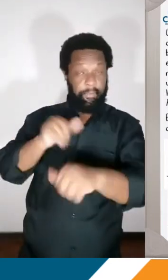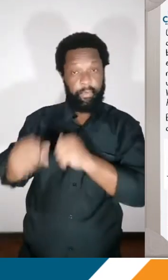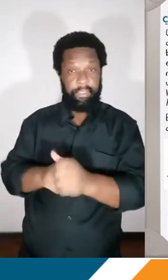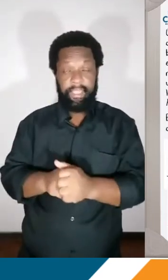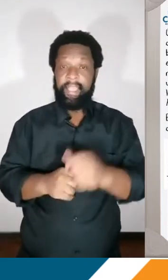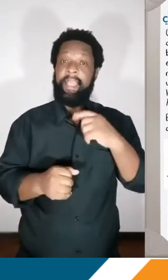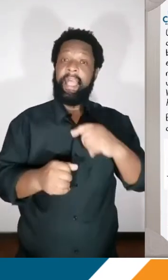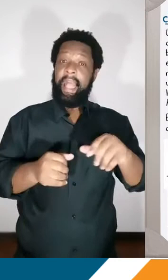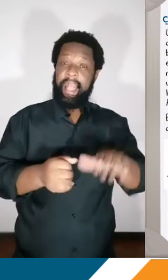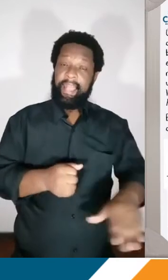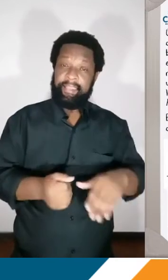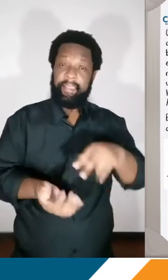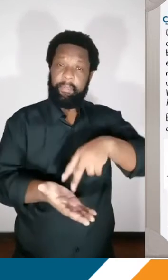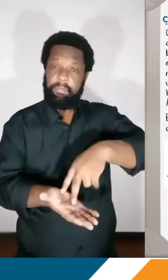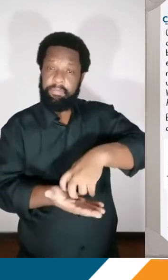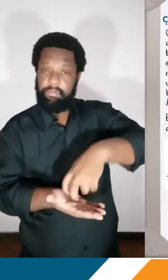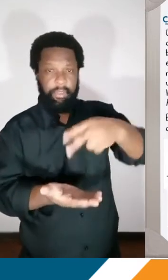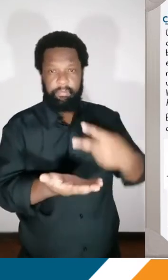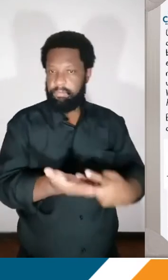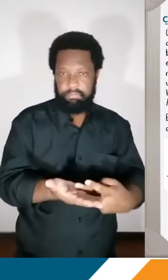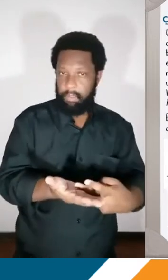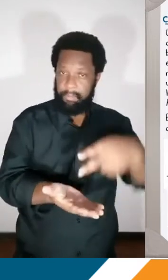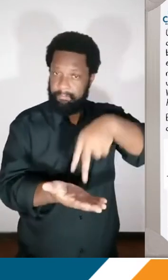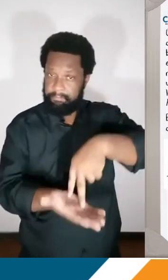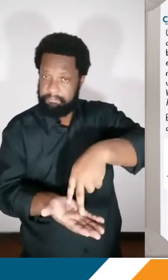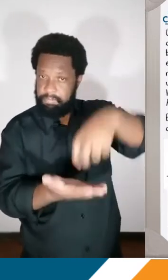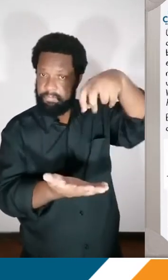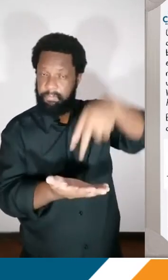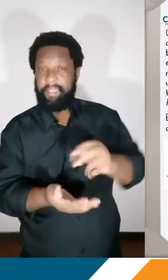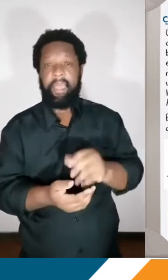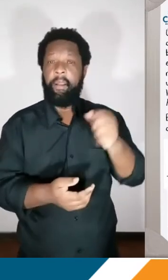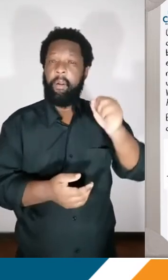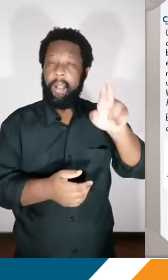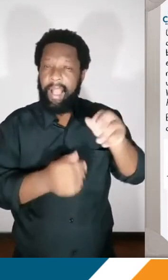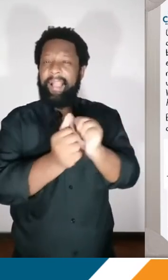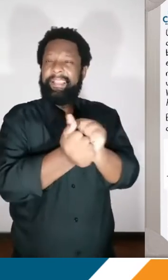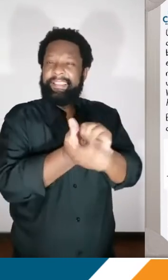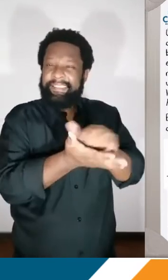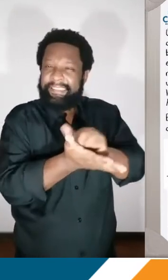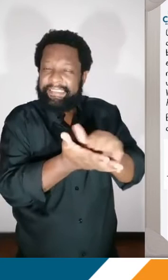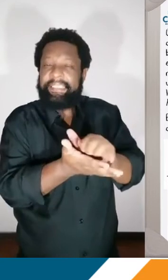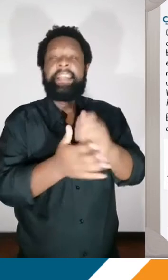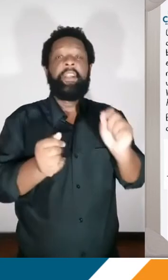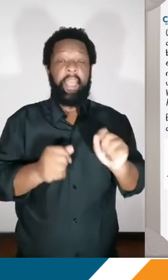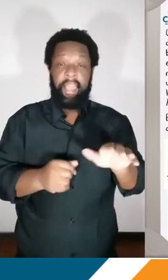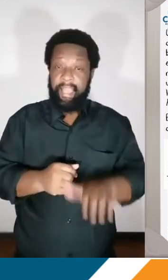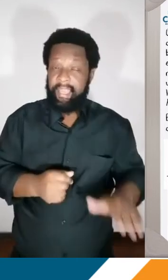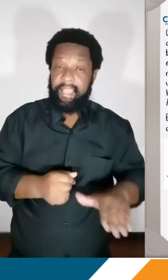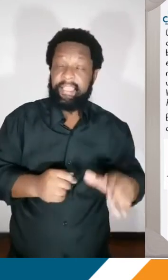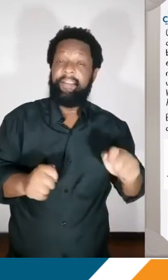pular verticalmente, desprezando o atrito com o ar e os movimentos de rotação do corpo enquanto salta, uma